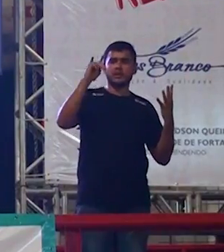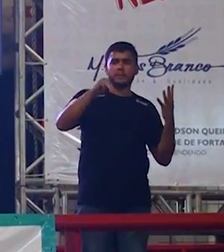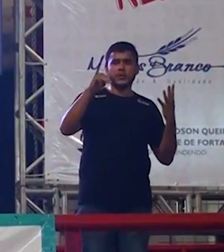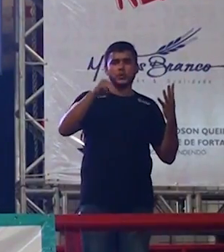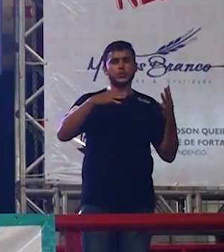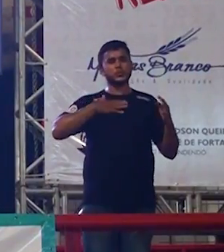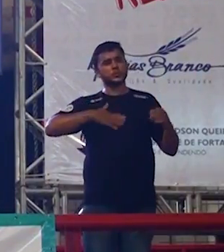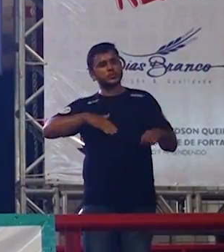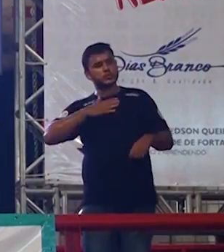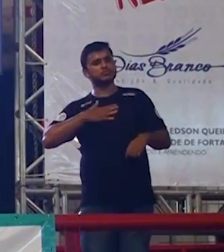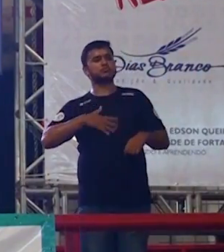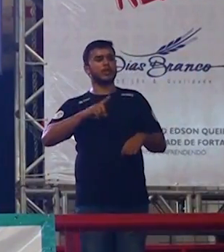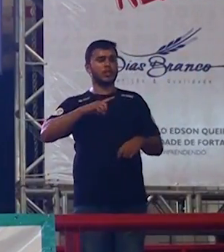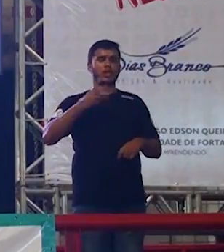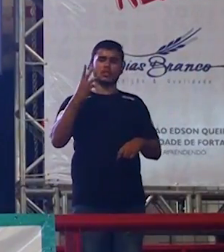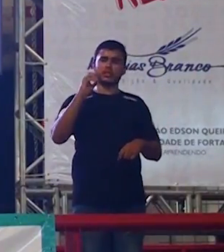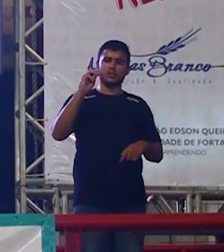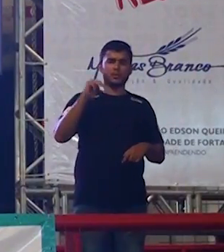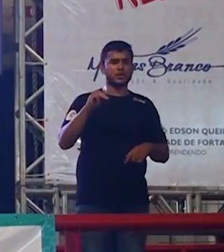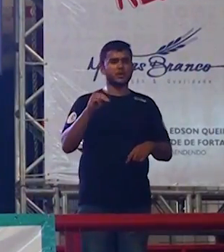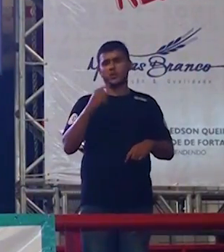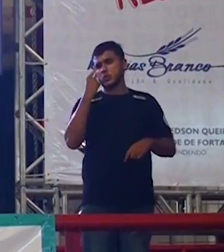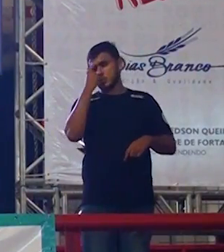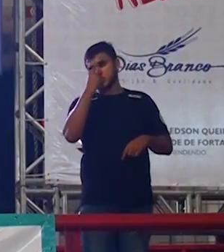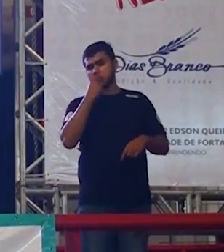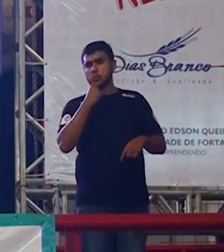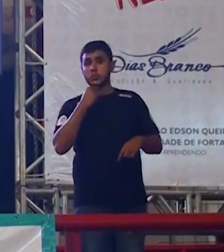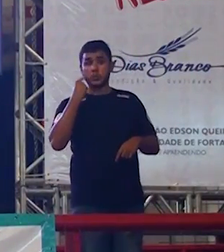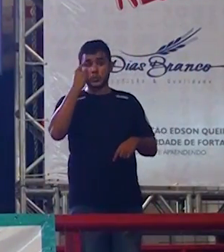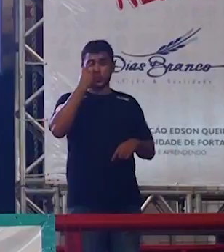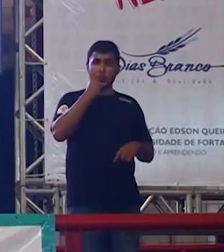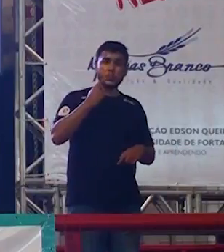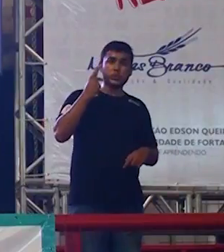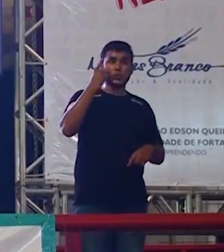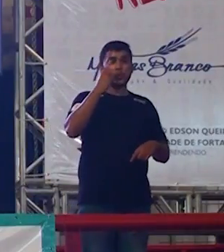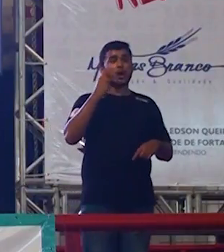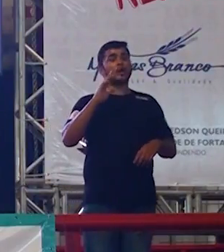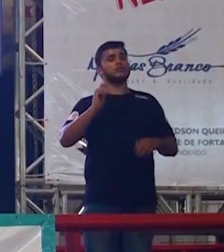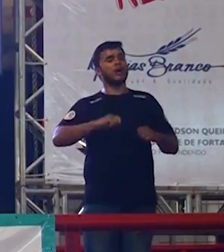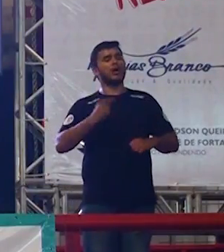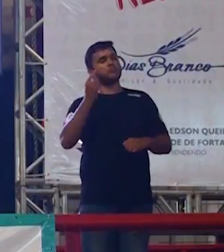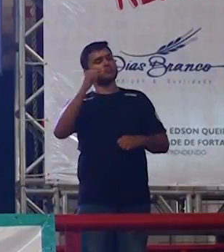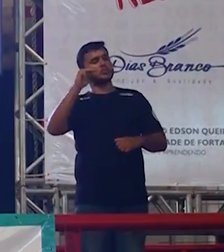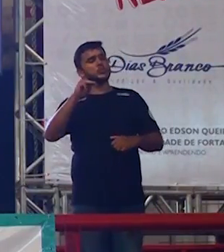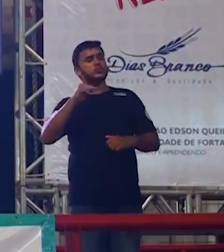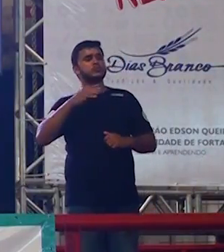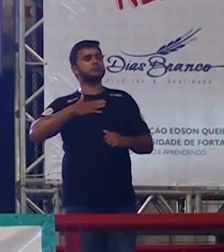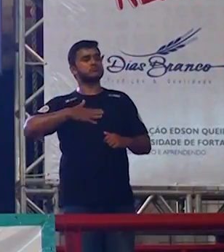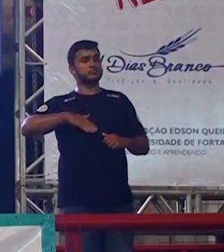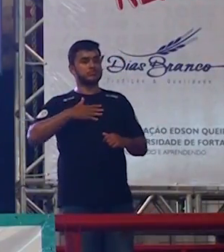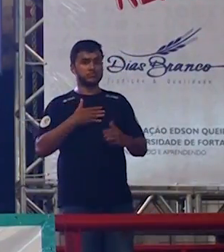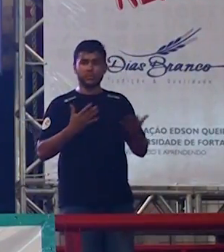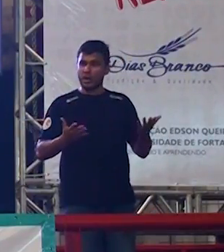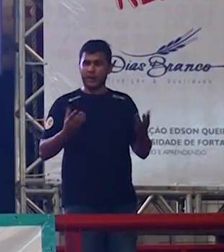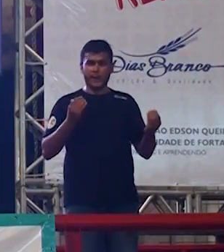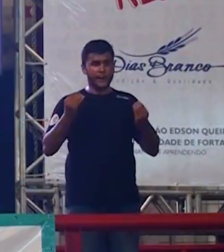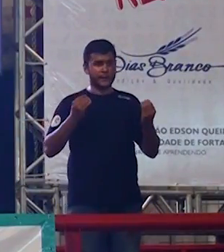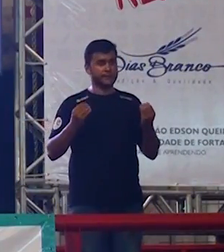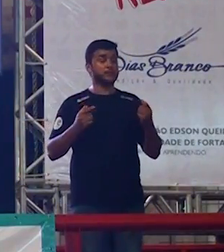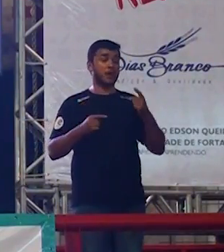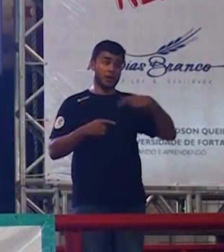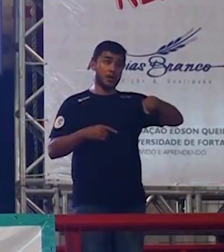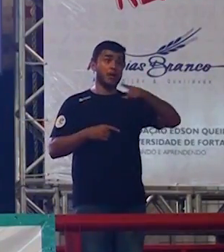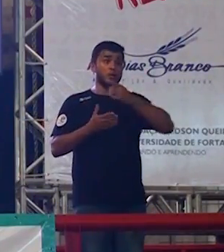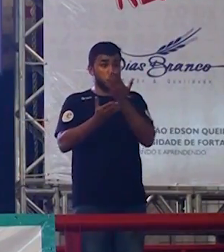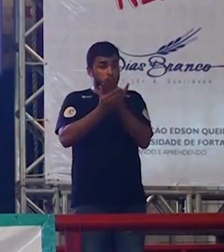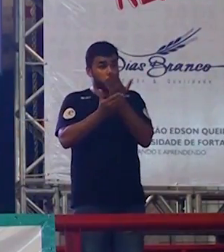2 horas você parar, tem aquele 1 minutinho a cada meia hora, mas não dá para perder mais de 5 horas. Então